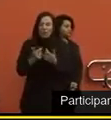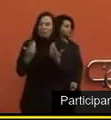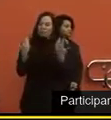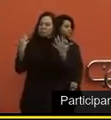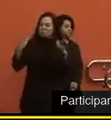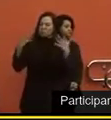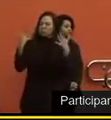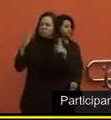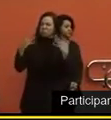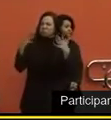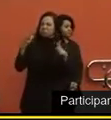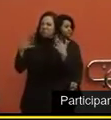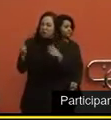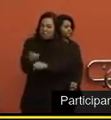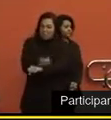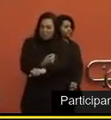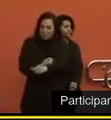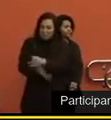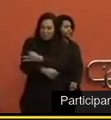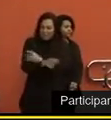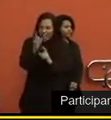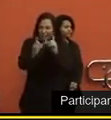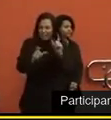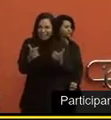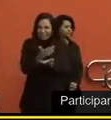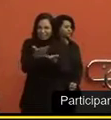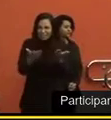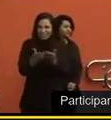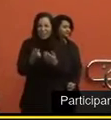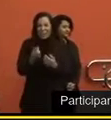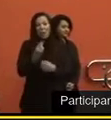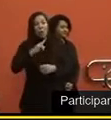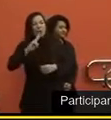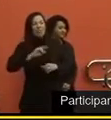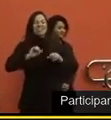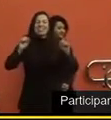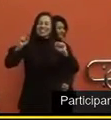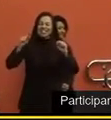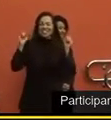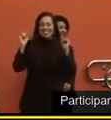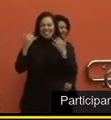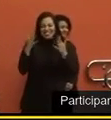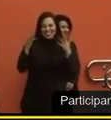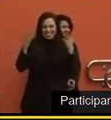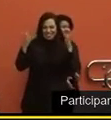calorosamente saudaram todos. É isso aí.